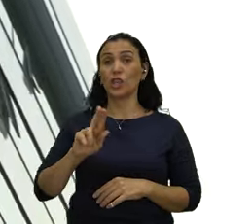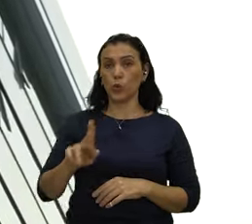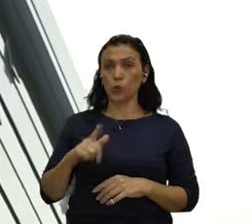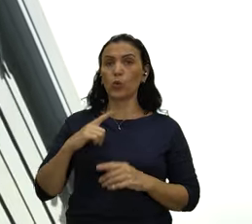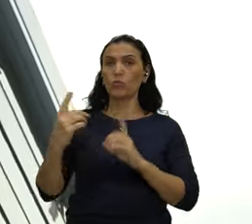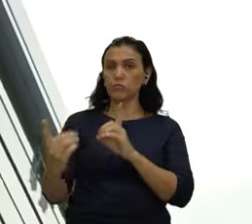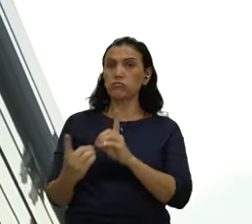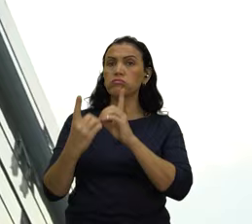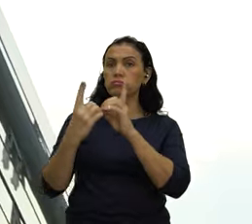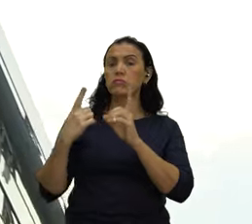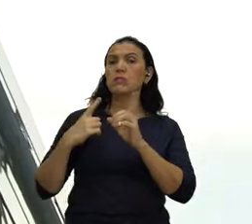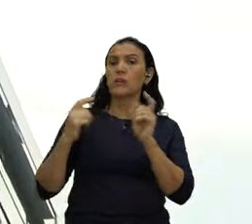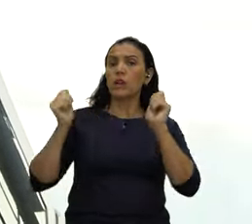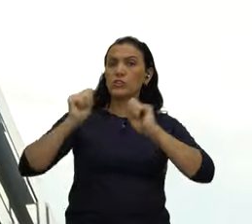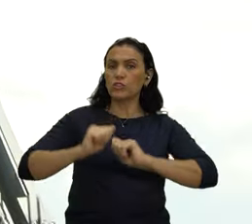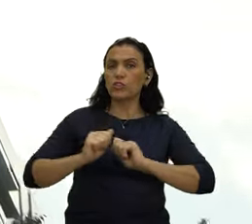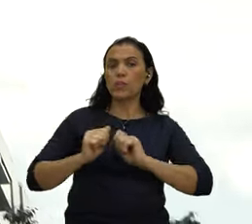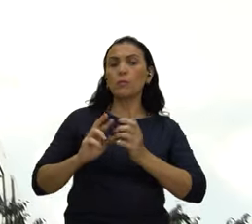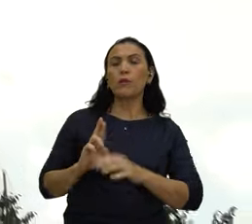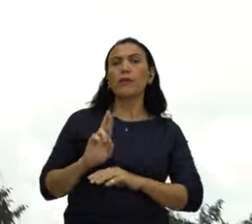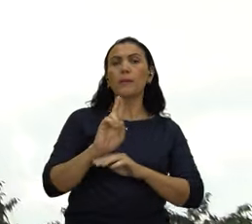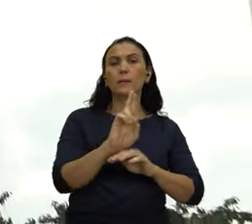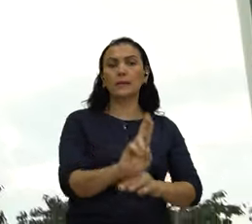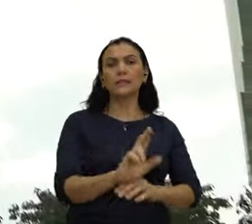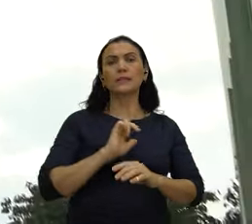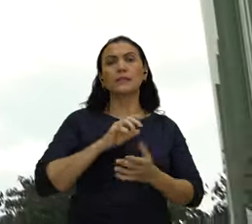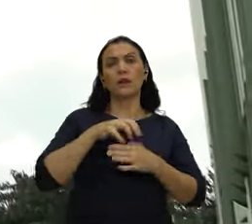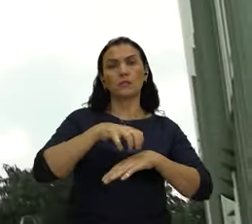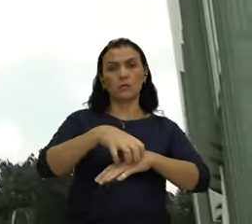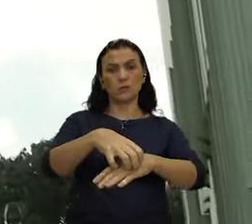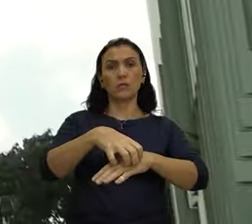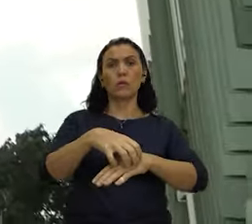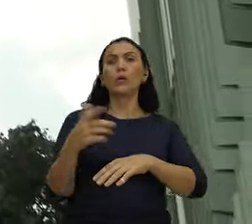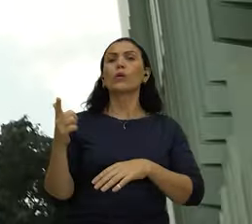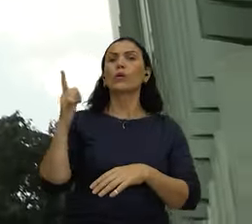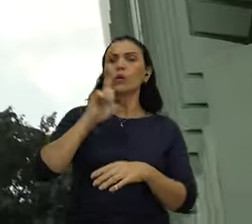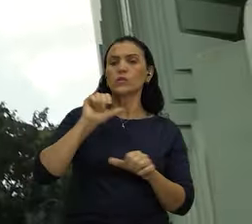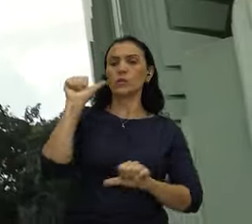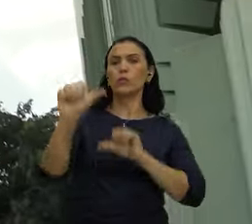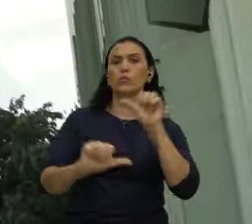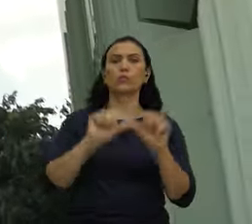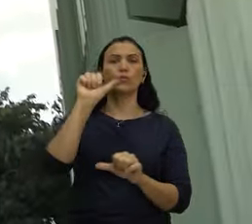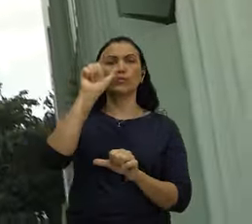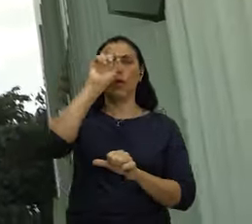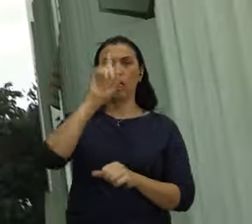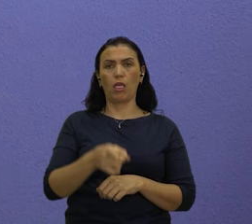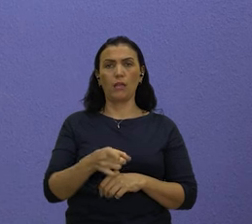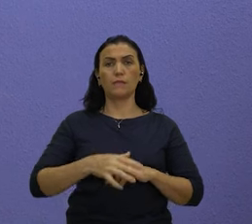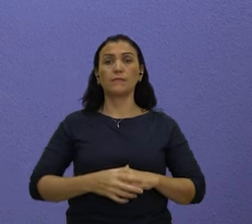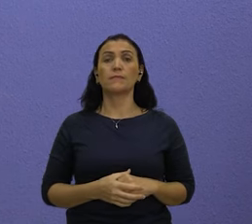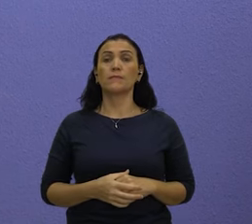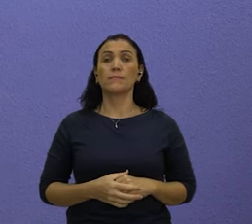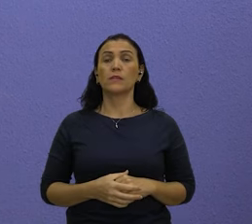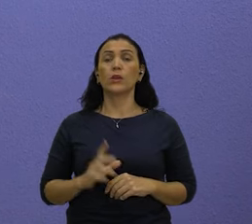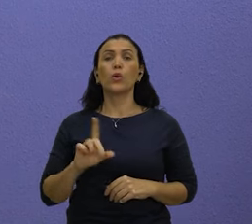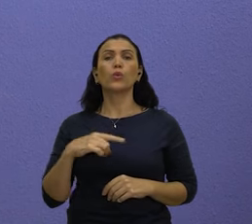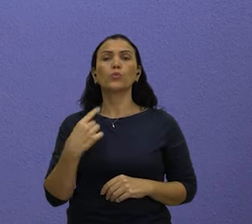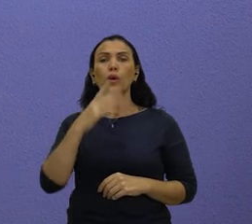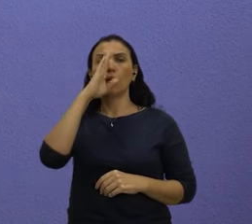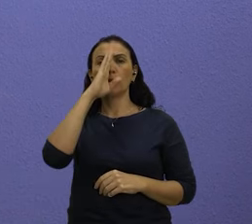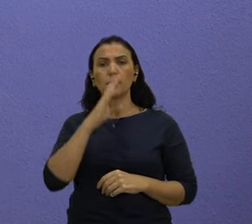AGU, representando a ANTT, Agência Nacional de Transportes Terrestres, conseguiu reverter a decisão. O